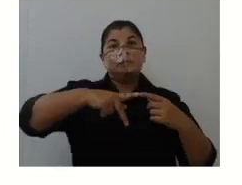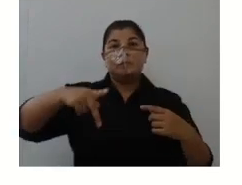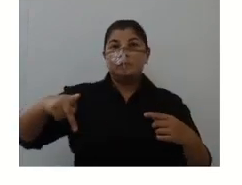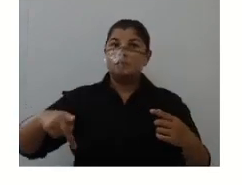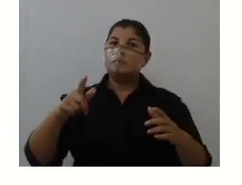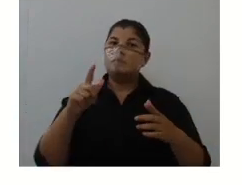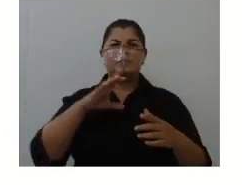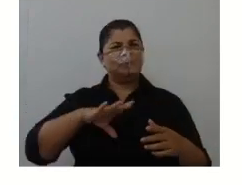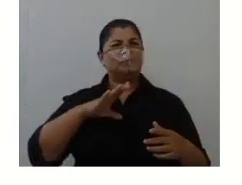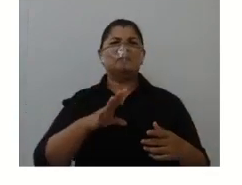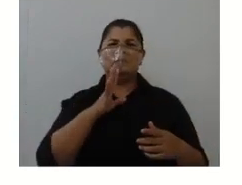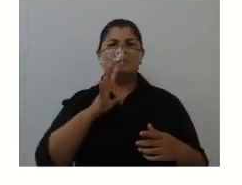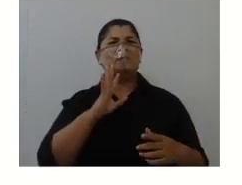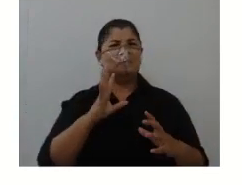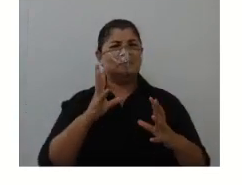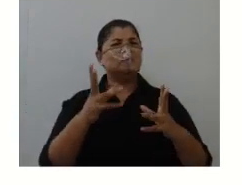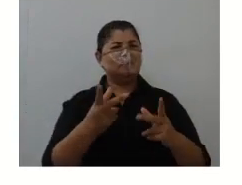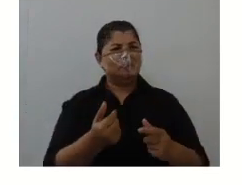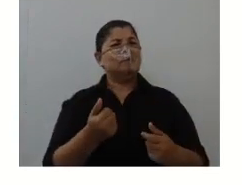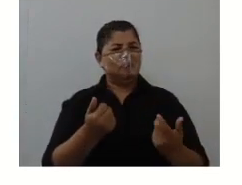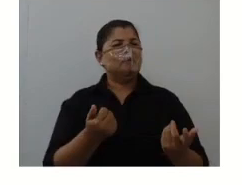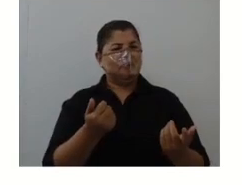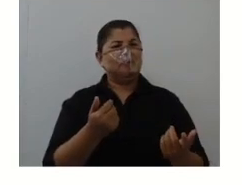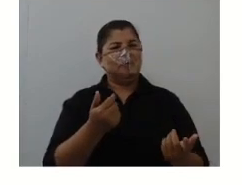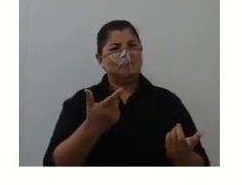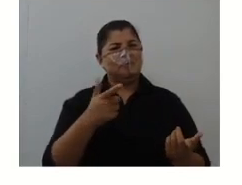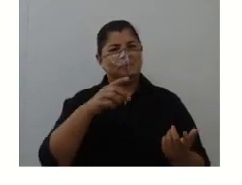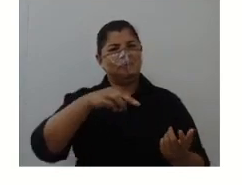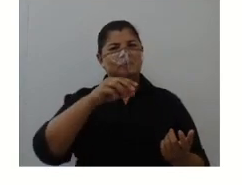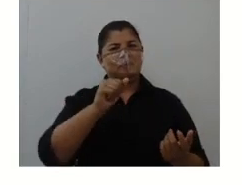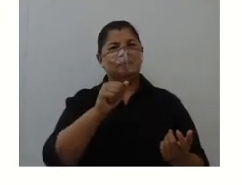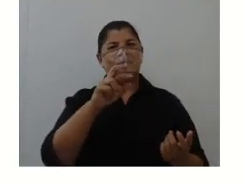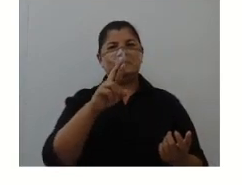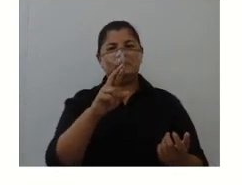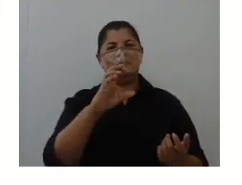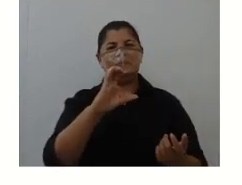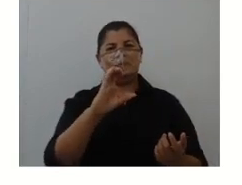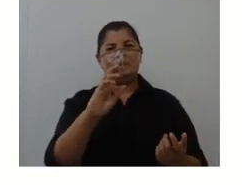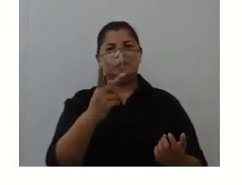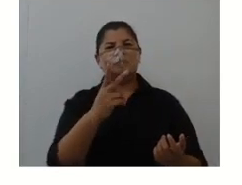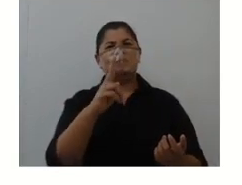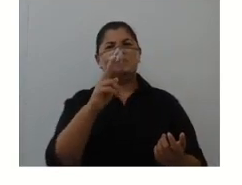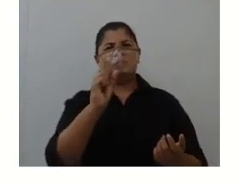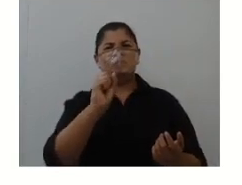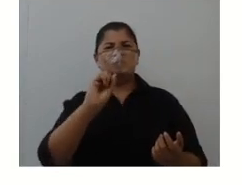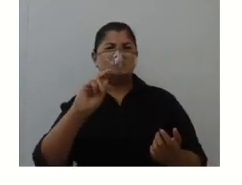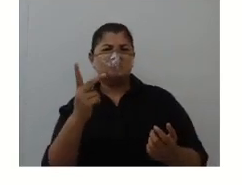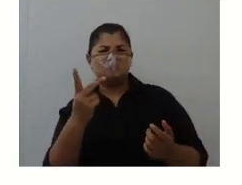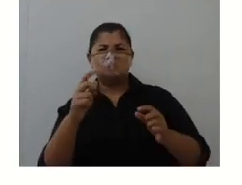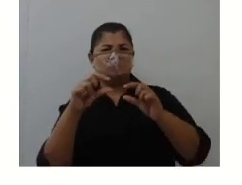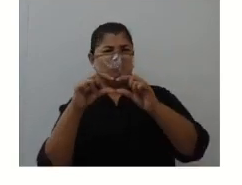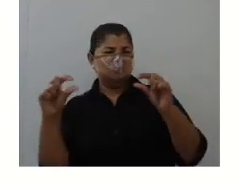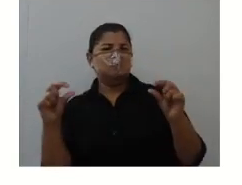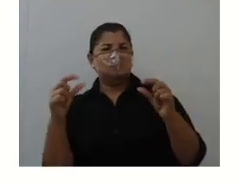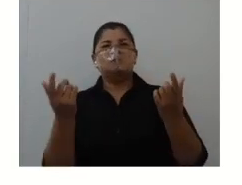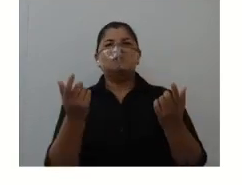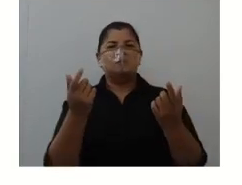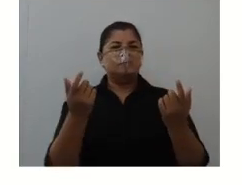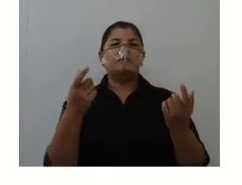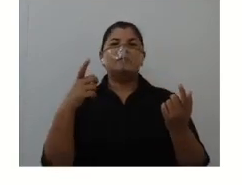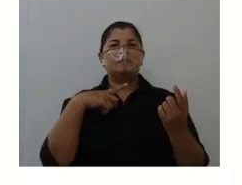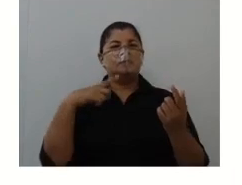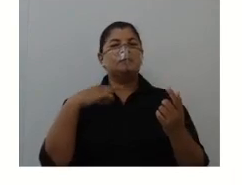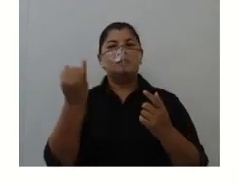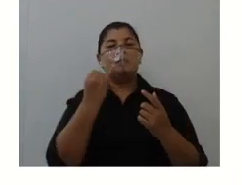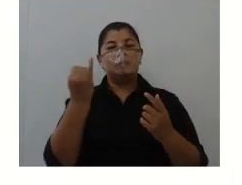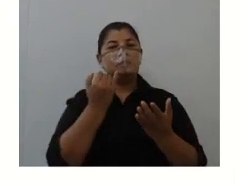todo mundo conhece o professor Luiz Antônio Marcuse, né? Então é importantíssimo a gente trabalhar os conceitos, os exemplos de Marcuse em sala de aula com os